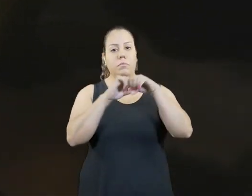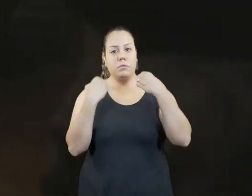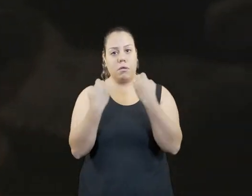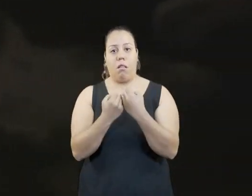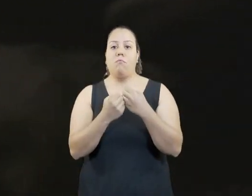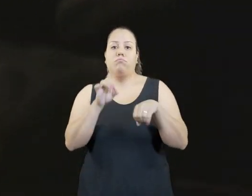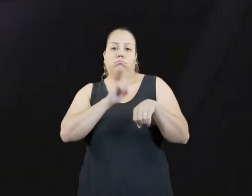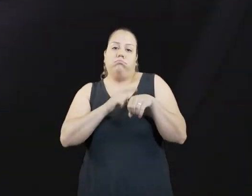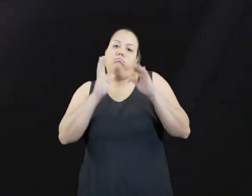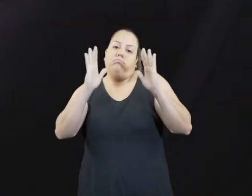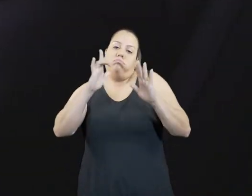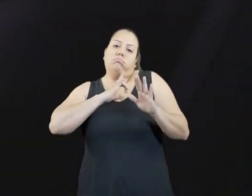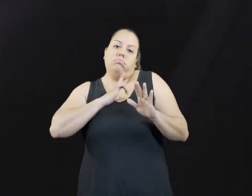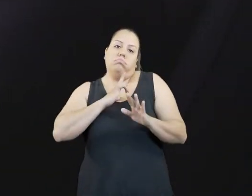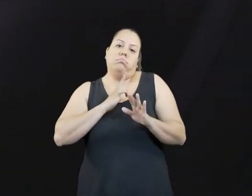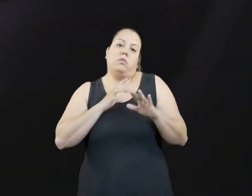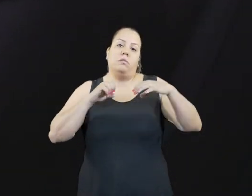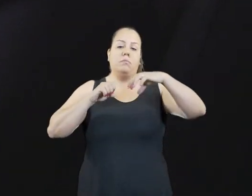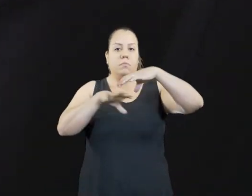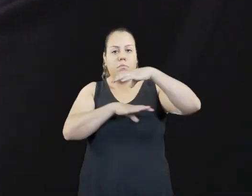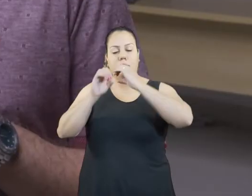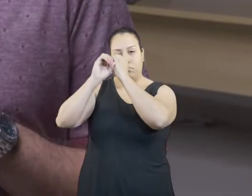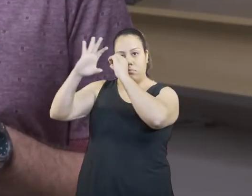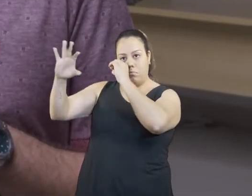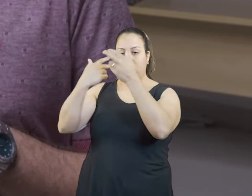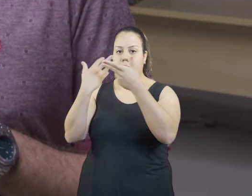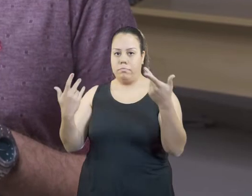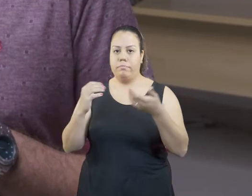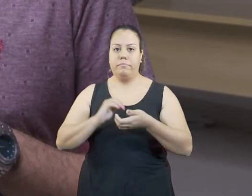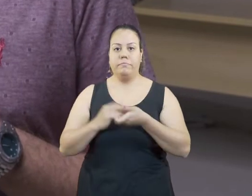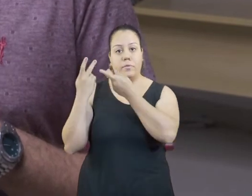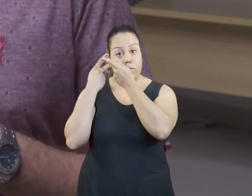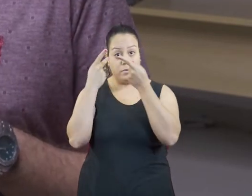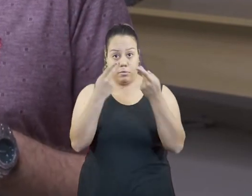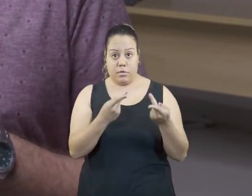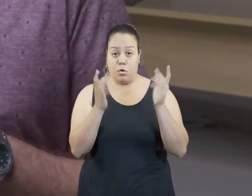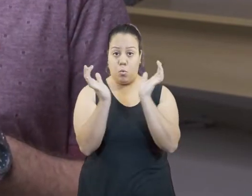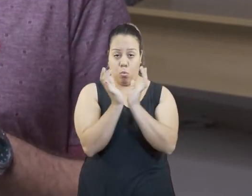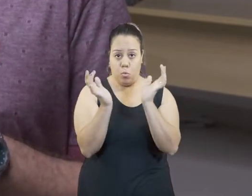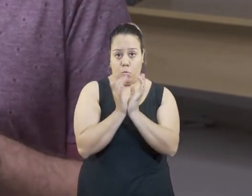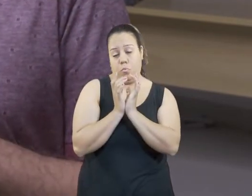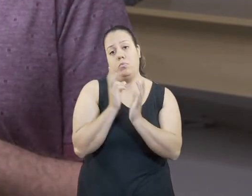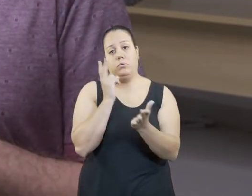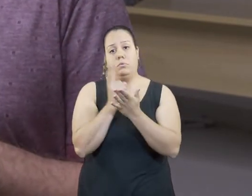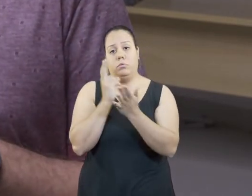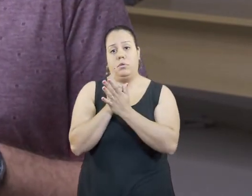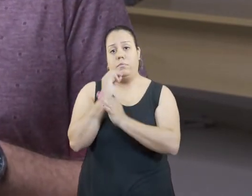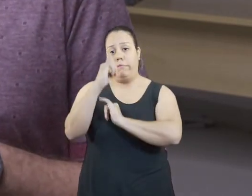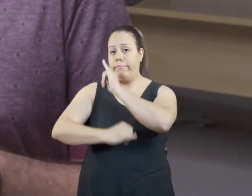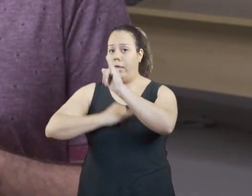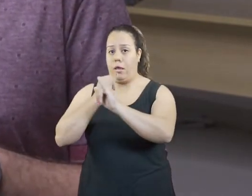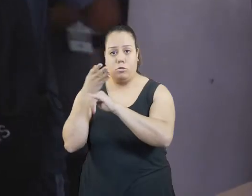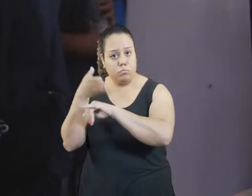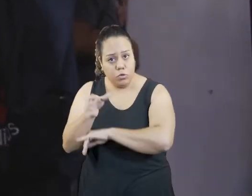Museu Arqueastronomia, o Planetário, a gente tem o Observatório Astronômico. As visitações de grupos são feitas exclusivamente